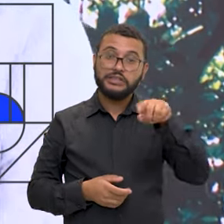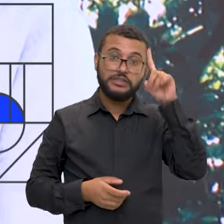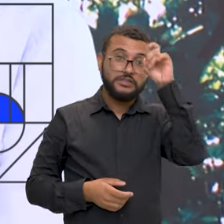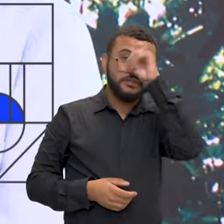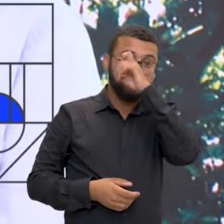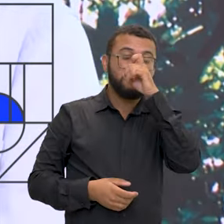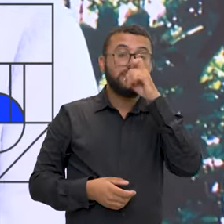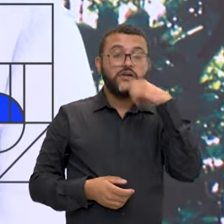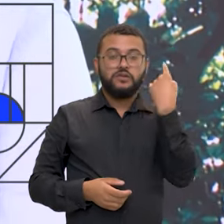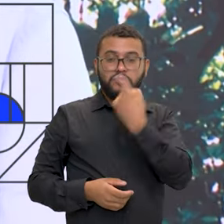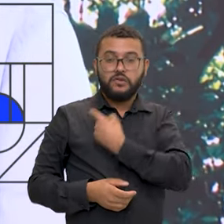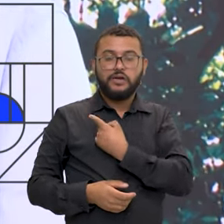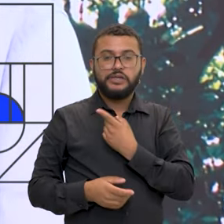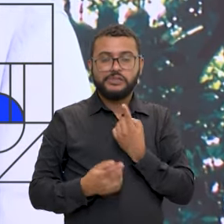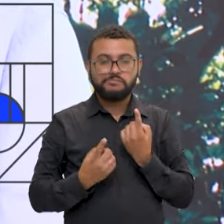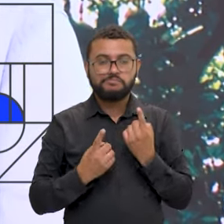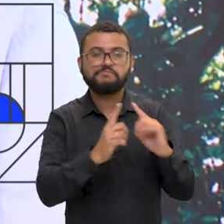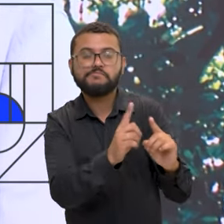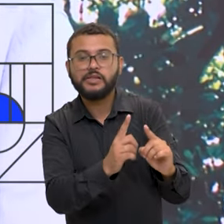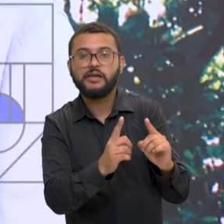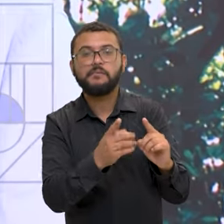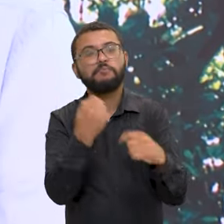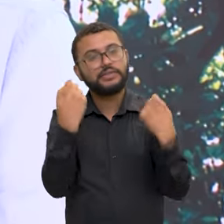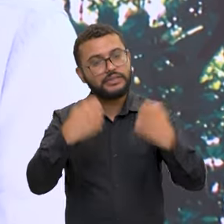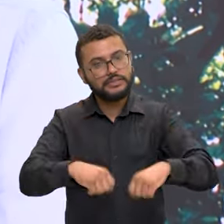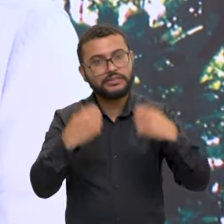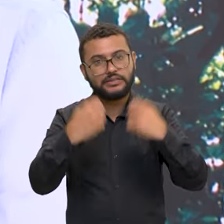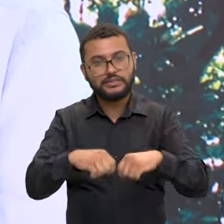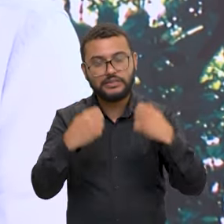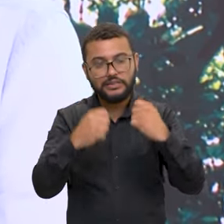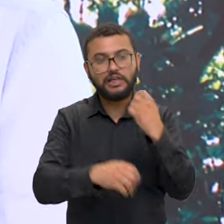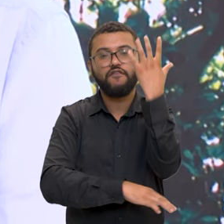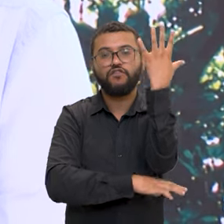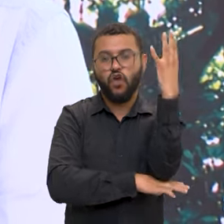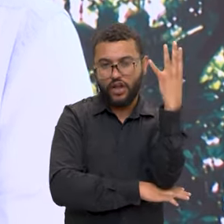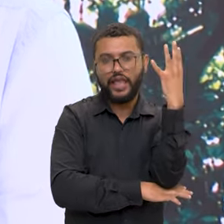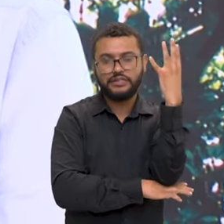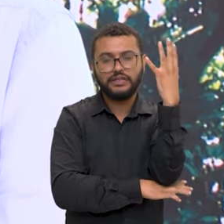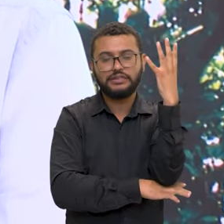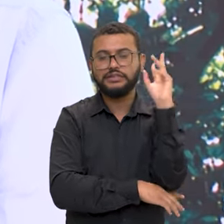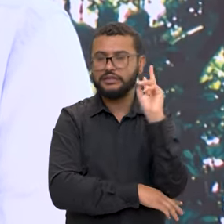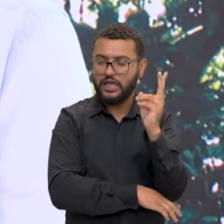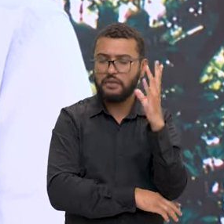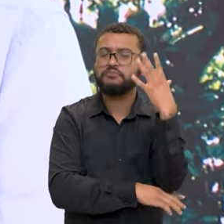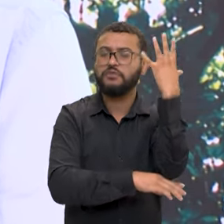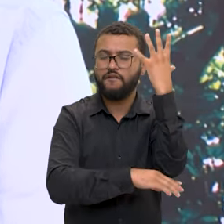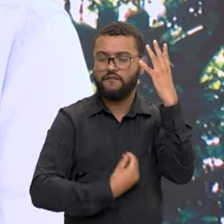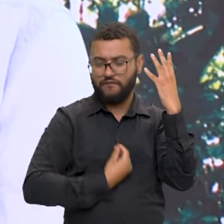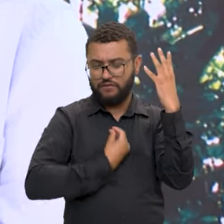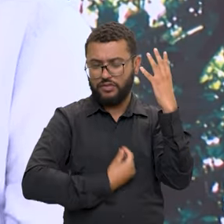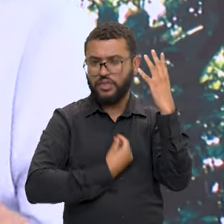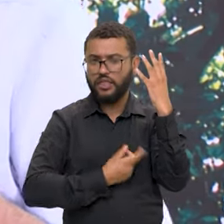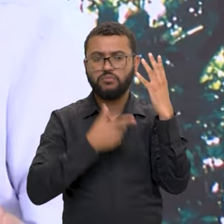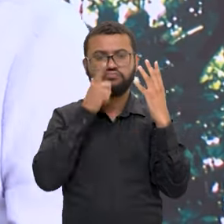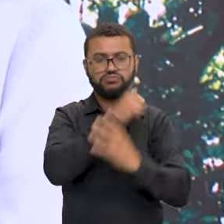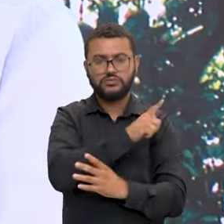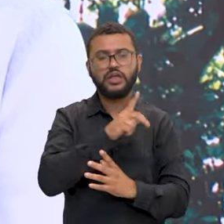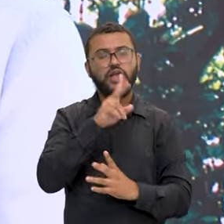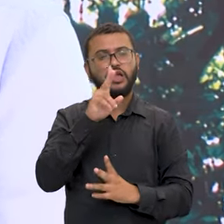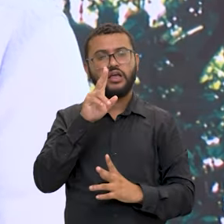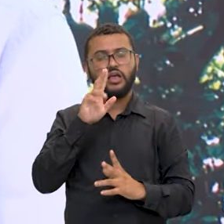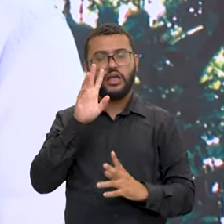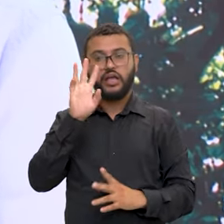onde puder recuperar as florestas degradadas. Então, essa decisão do presidente Lula de juntar